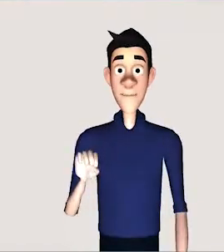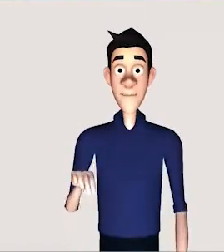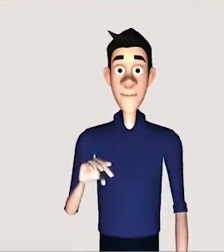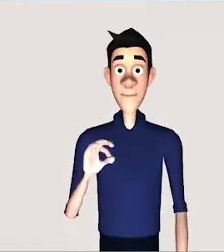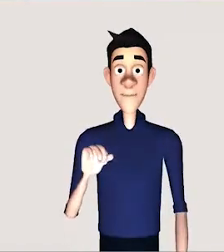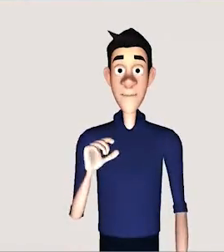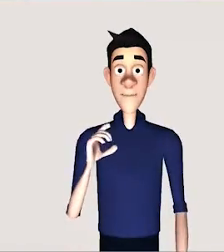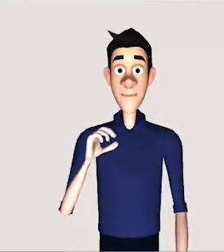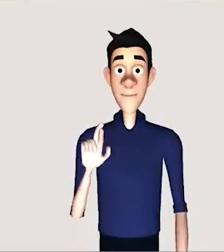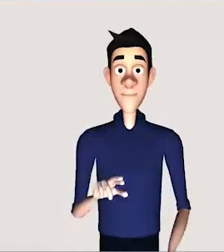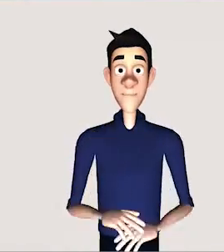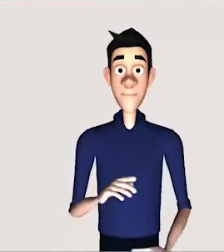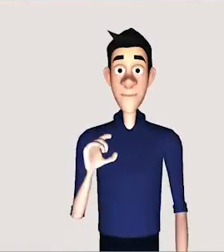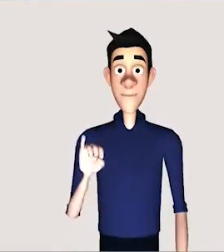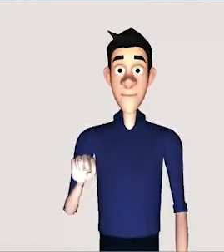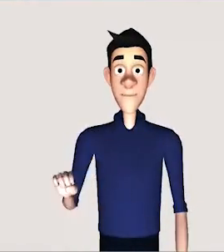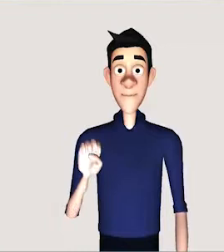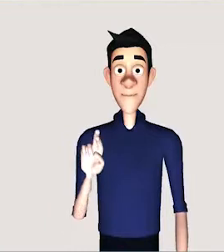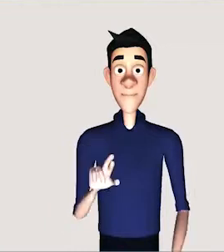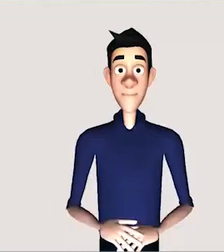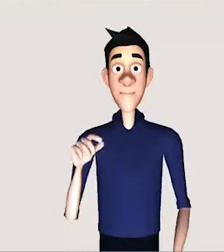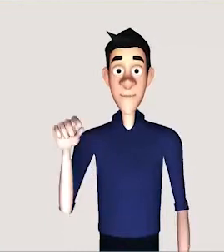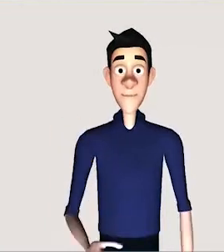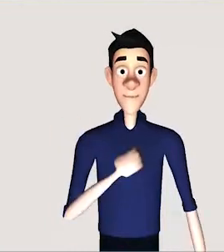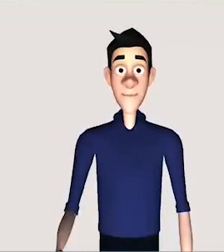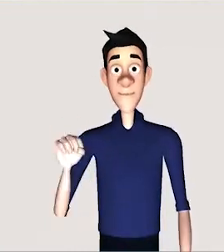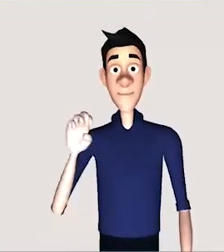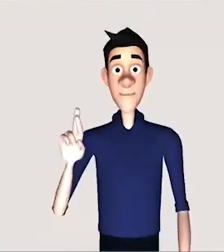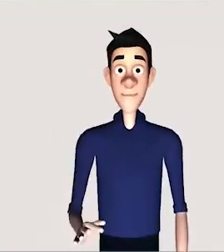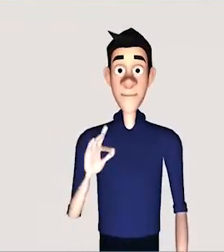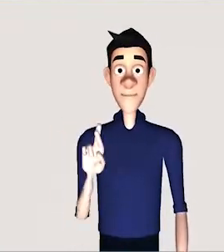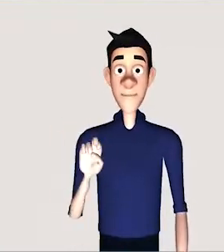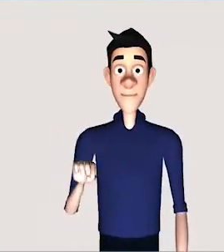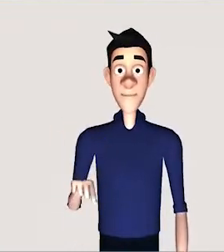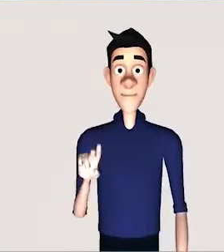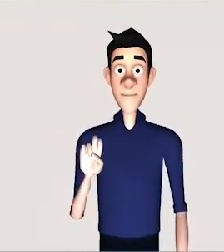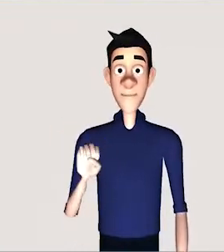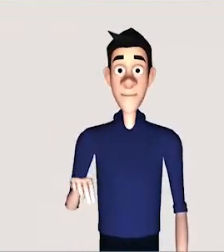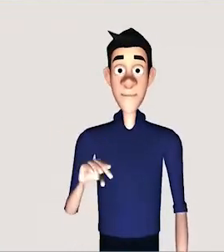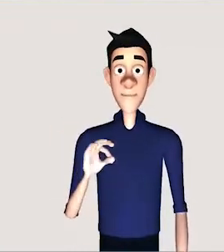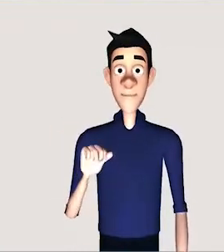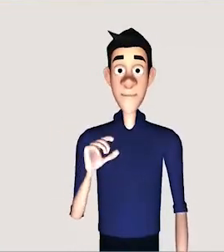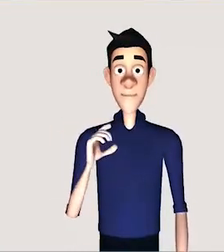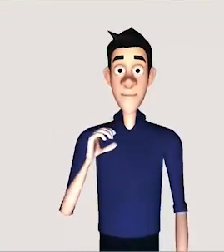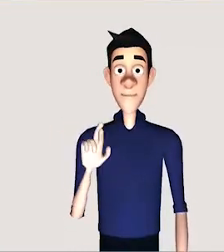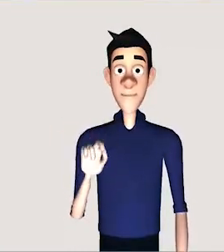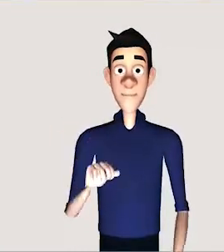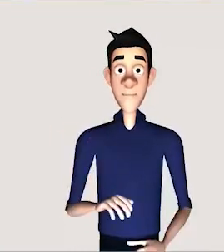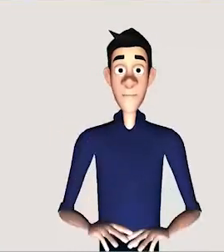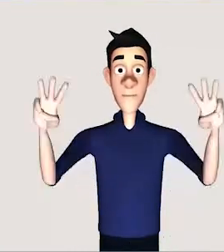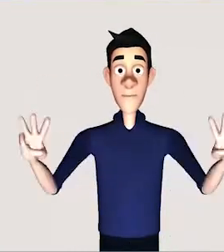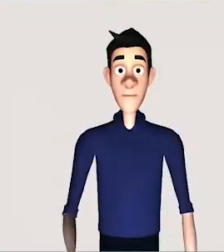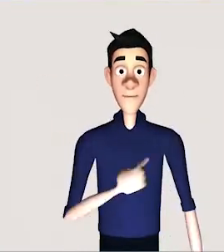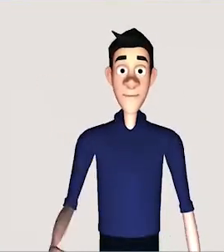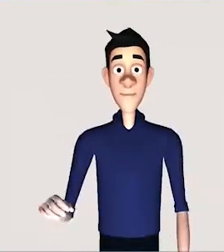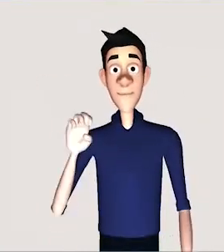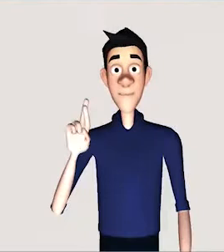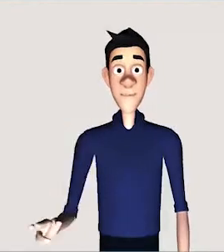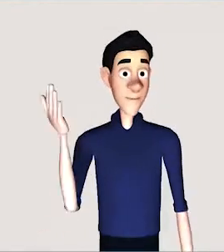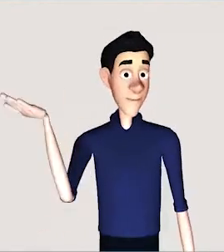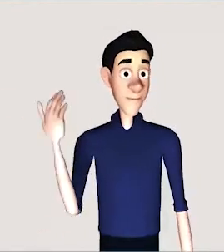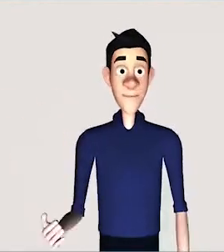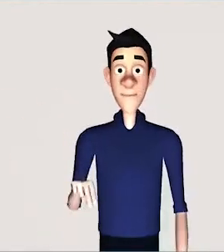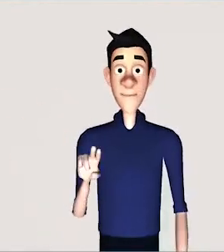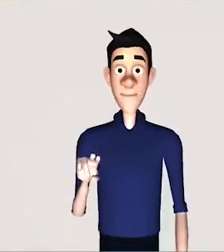vezes. Se eu estiver contando o frequentador, eu vou ser contada uma vez nessa instituição. Se eu